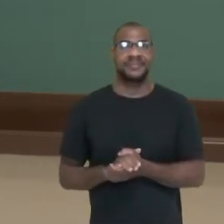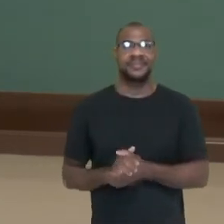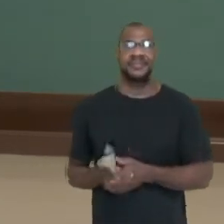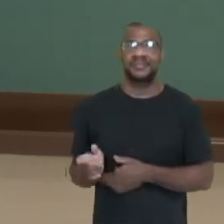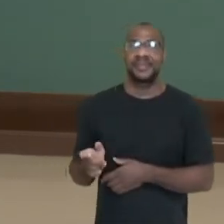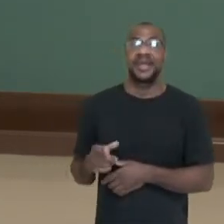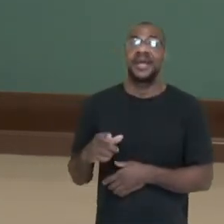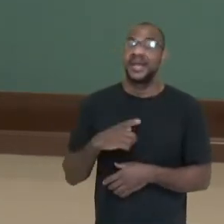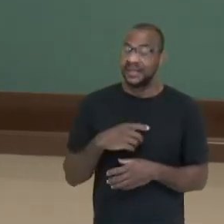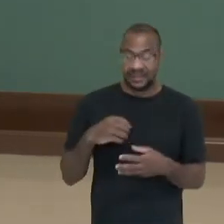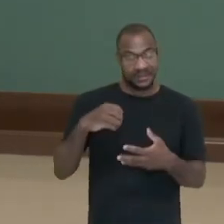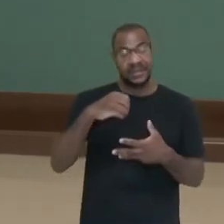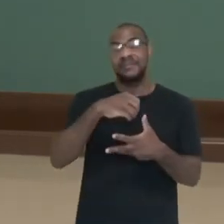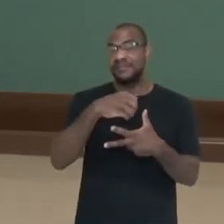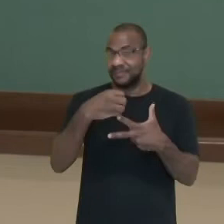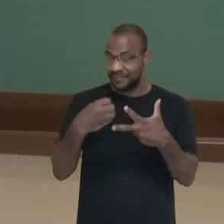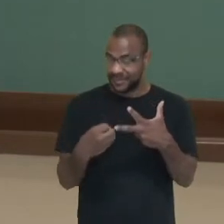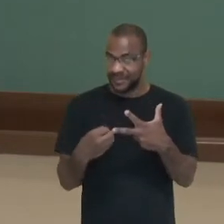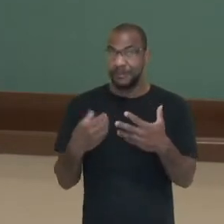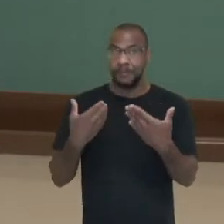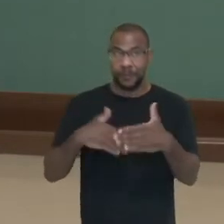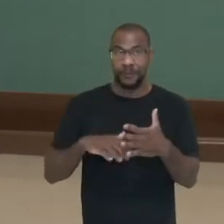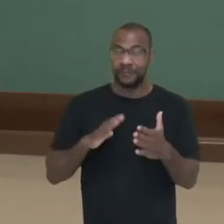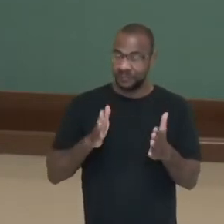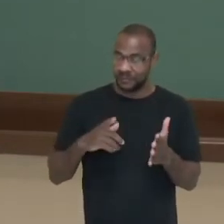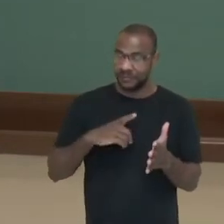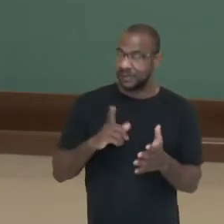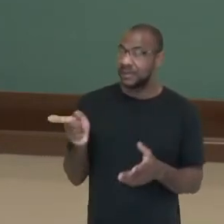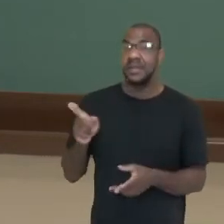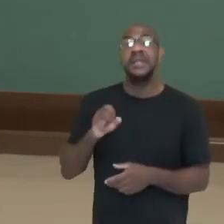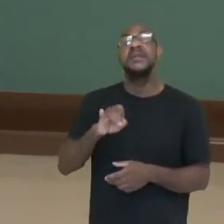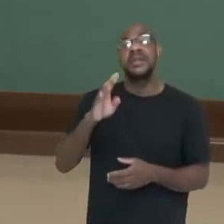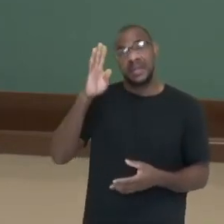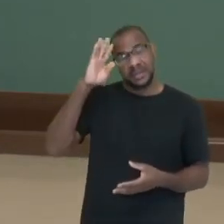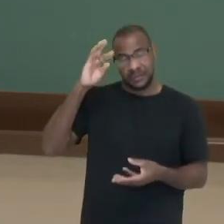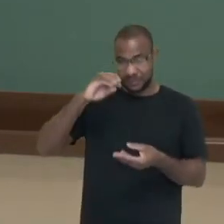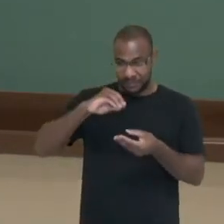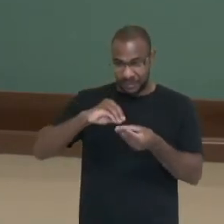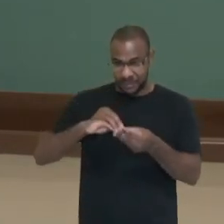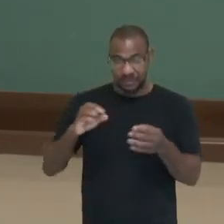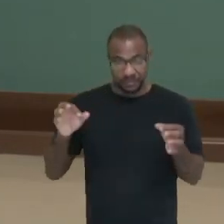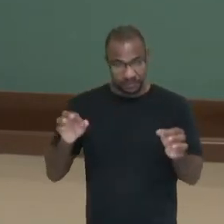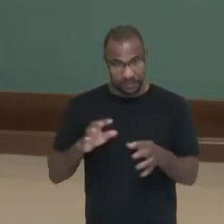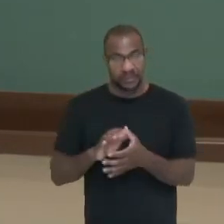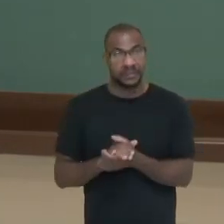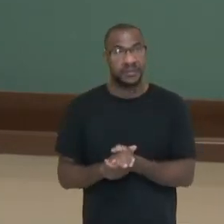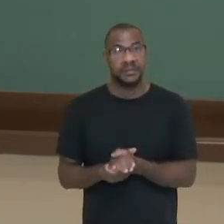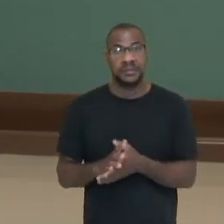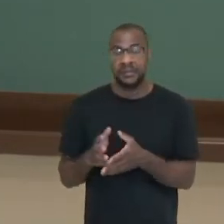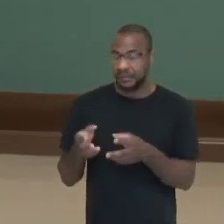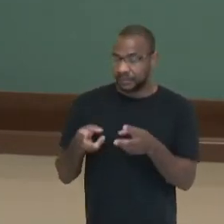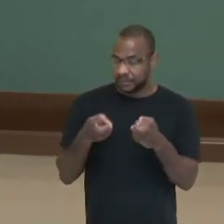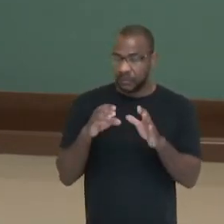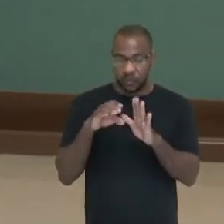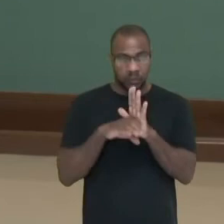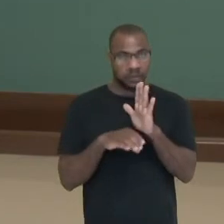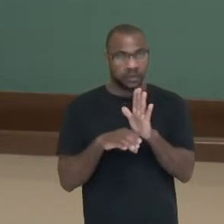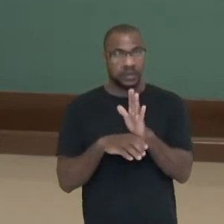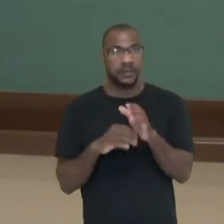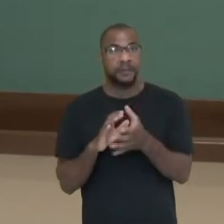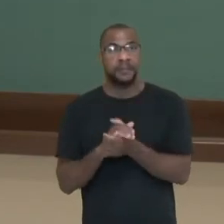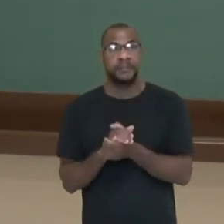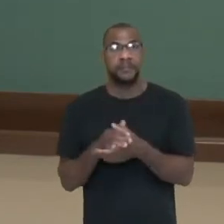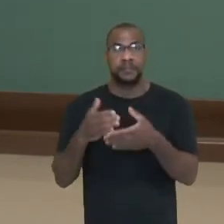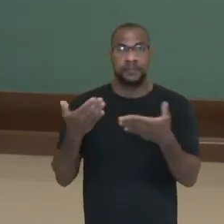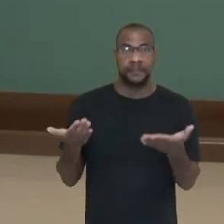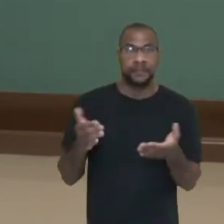adora isso. E é claro, se você compreendeu, já falei bastante nessa aula, se você pegou os conceitos, vamos trabalhar